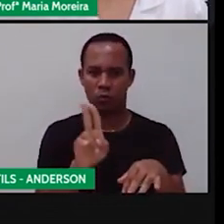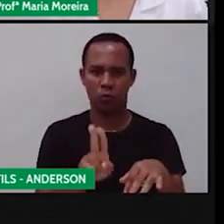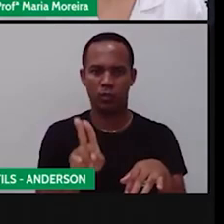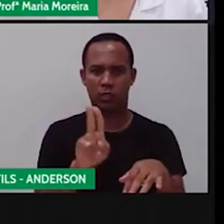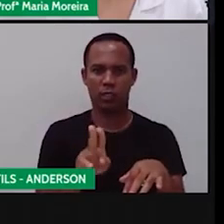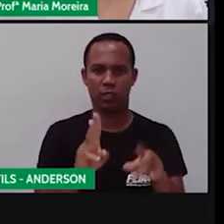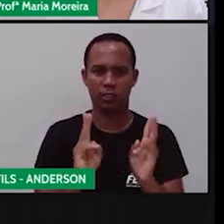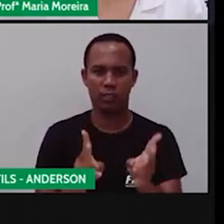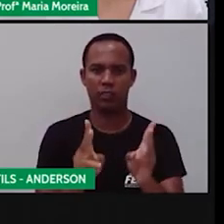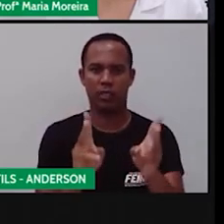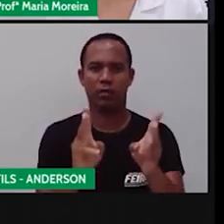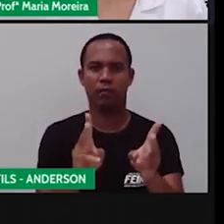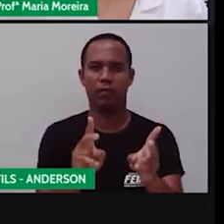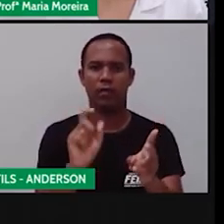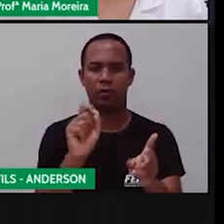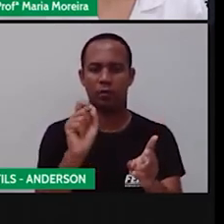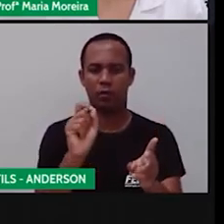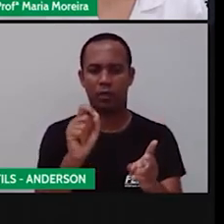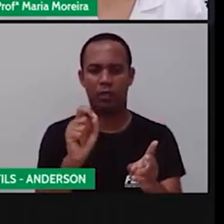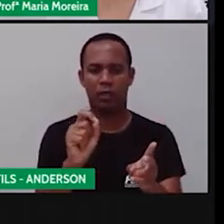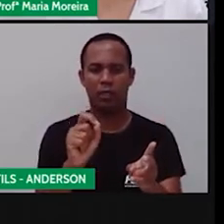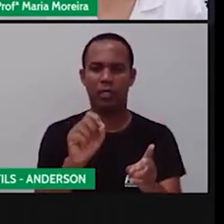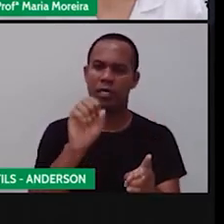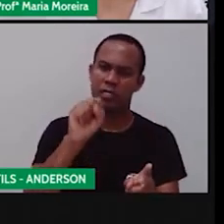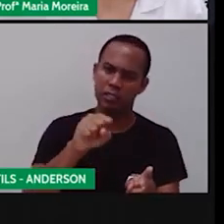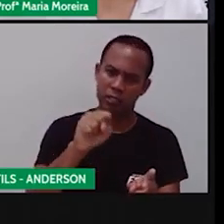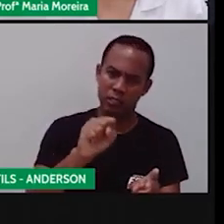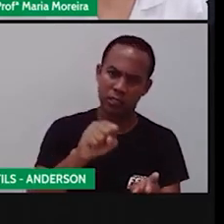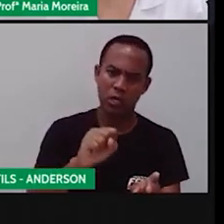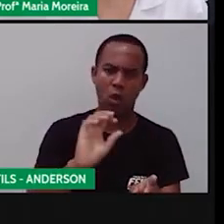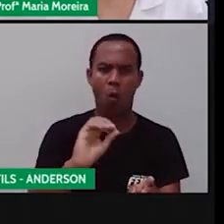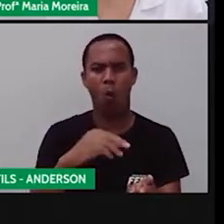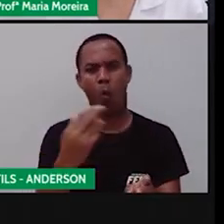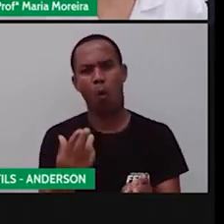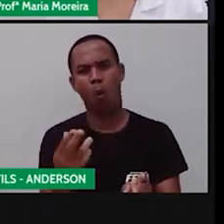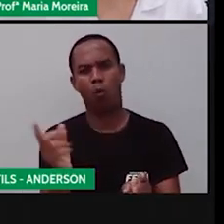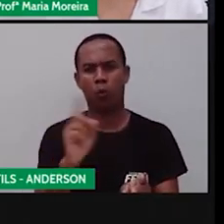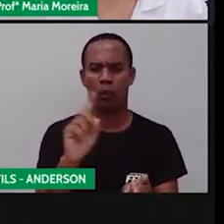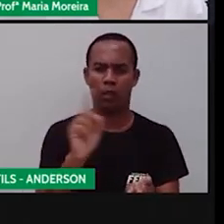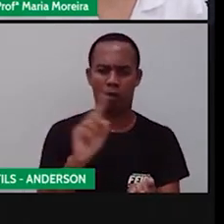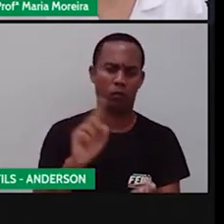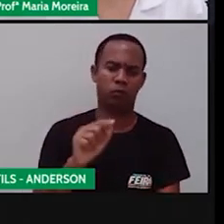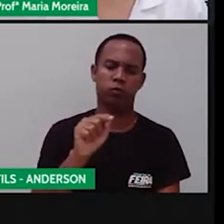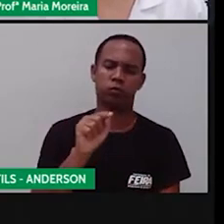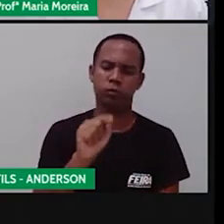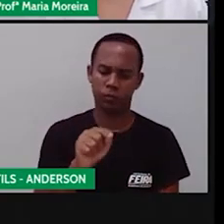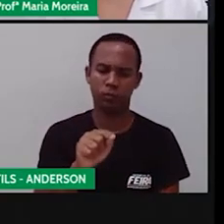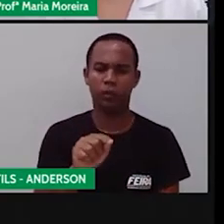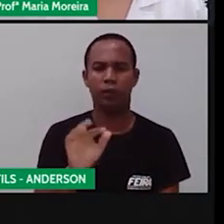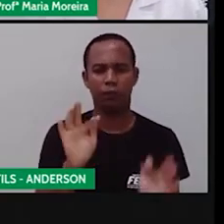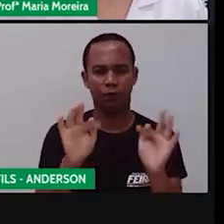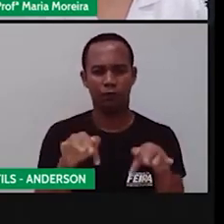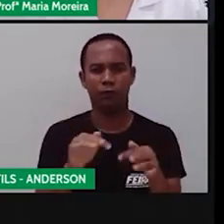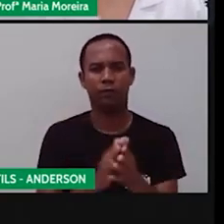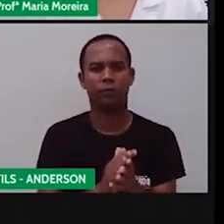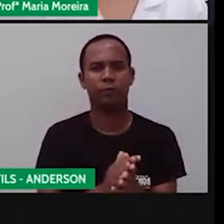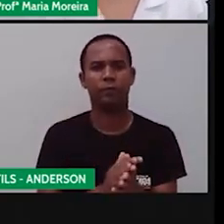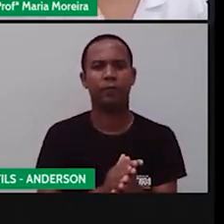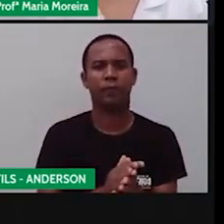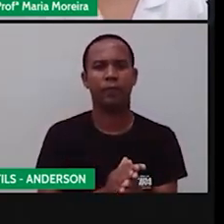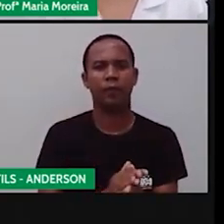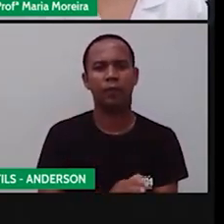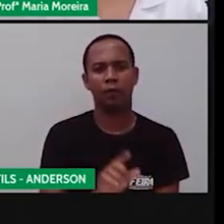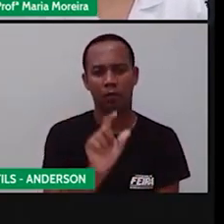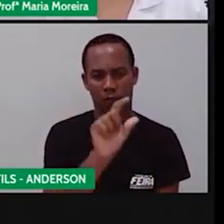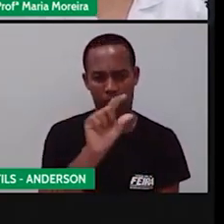frases afirmativas e negativas. Serve para afirmar ou negar. Bruna